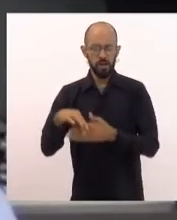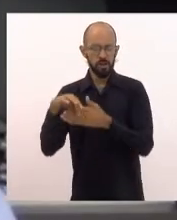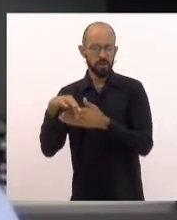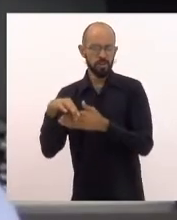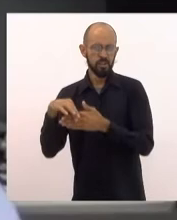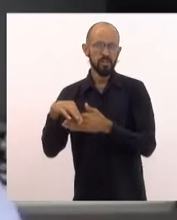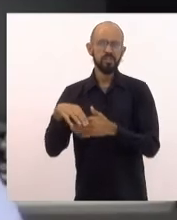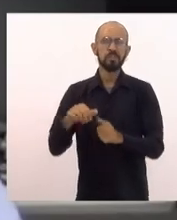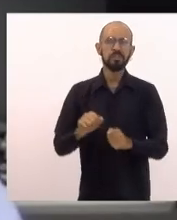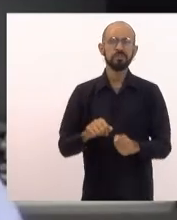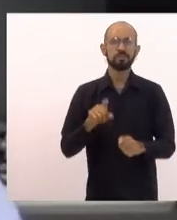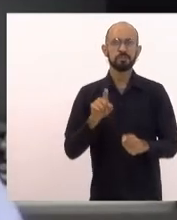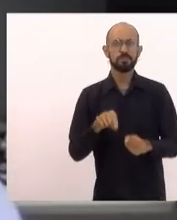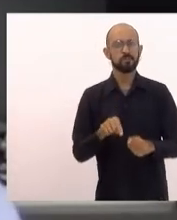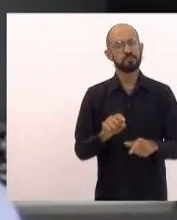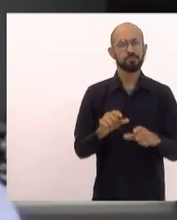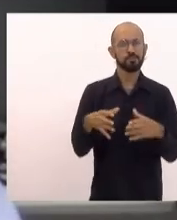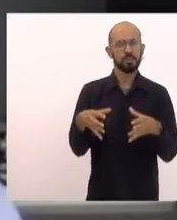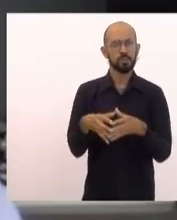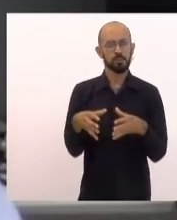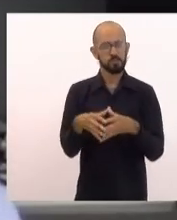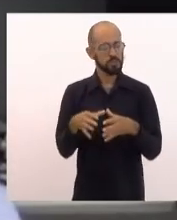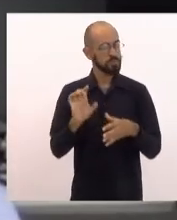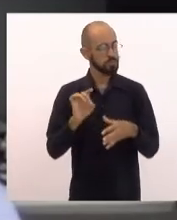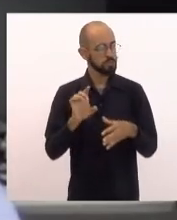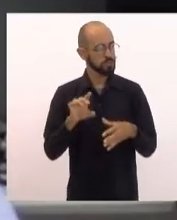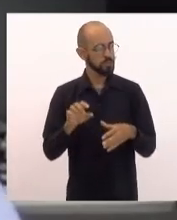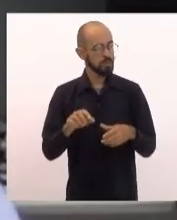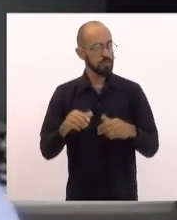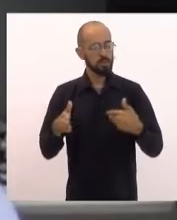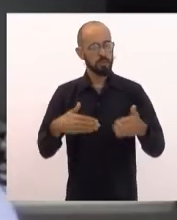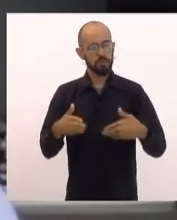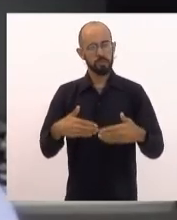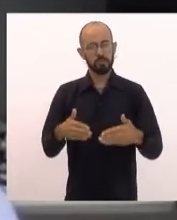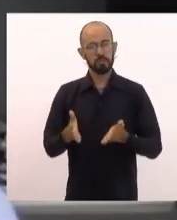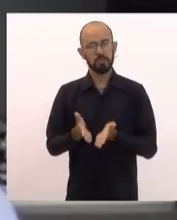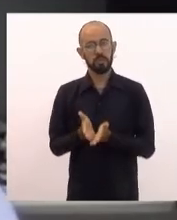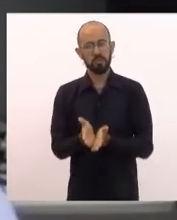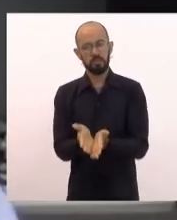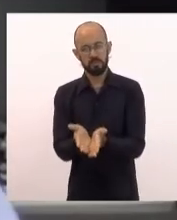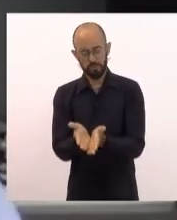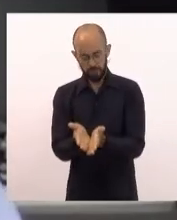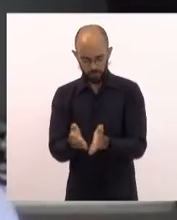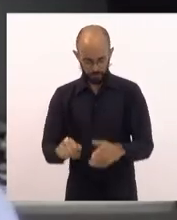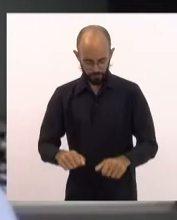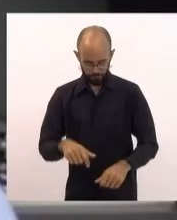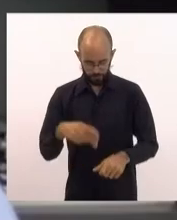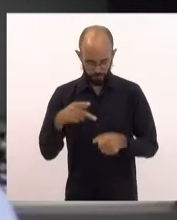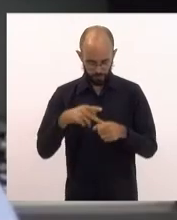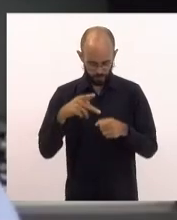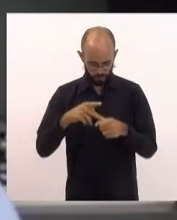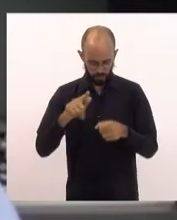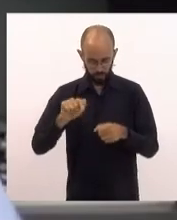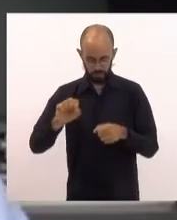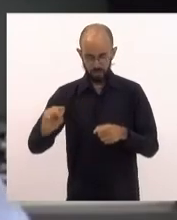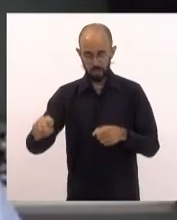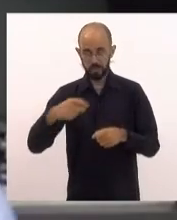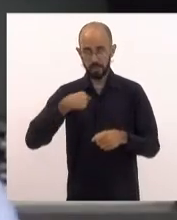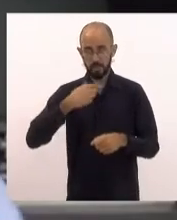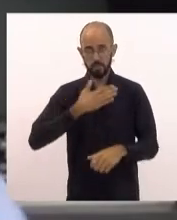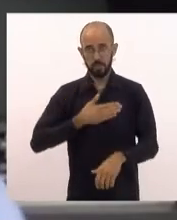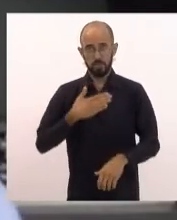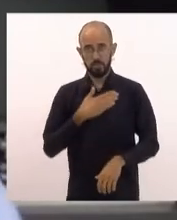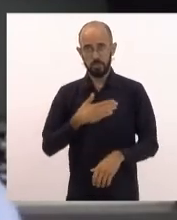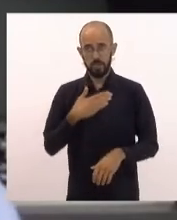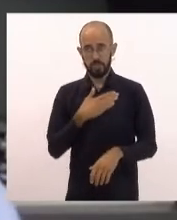venho conduzindo à frente da Comissão Especial da Indústria Naval, Offshore, Petróleo e Gás, que eu tenho o prazer, não é,